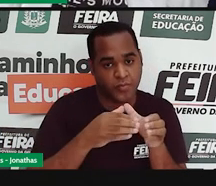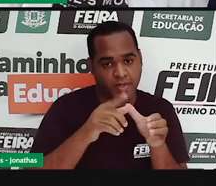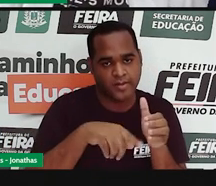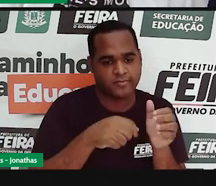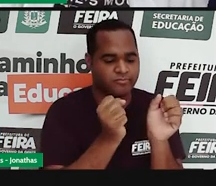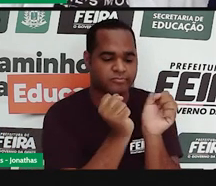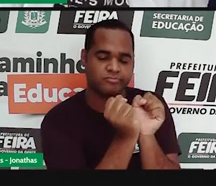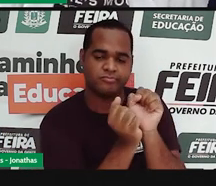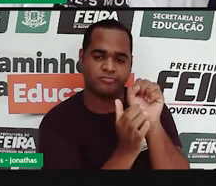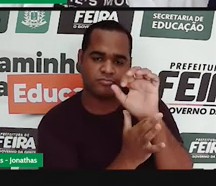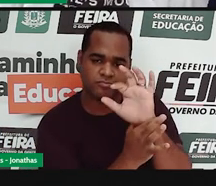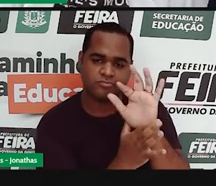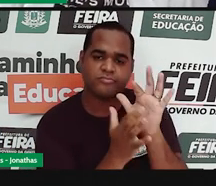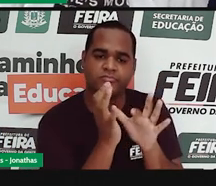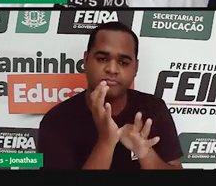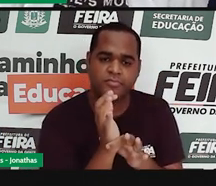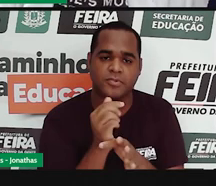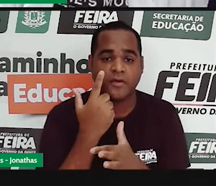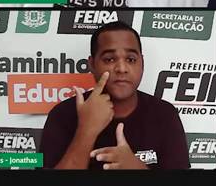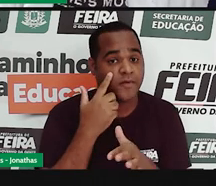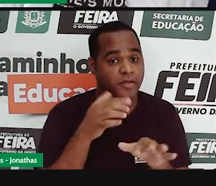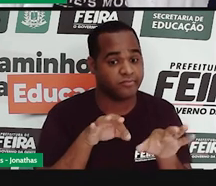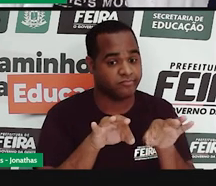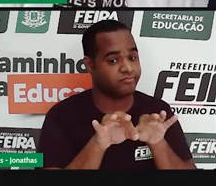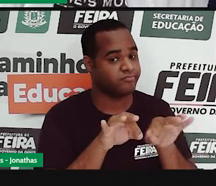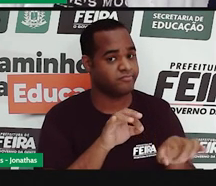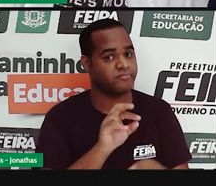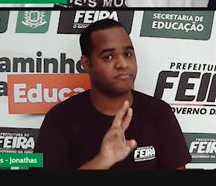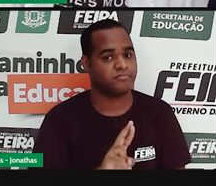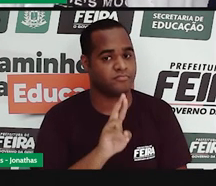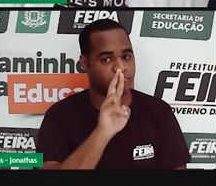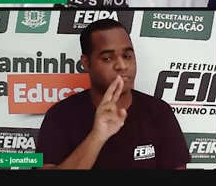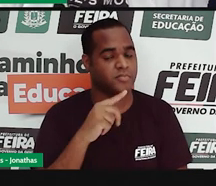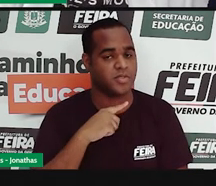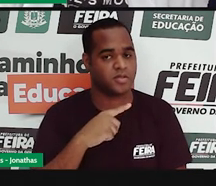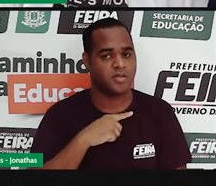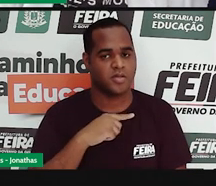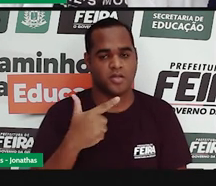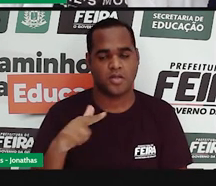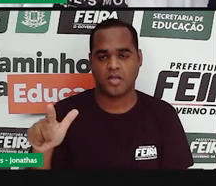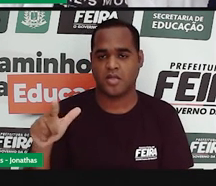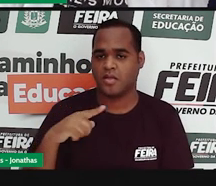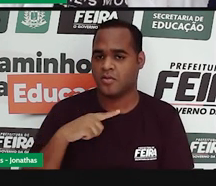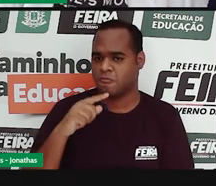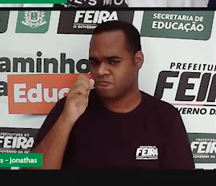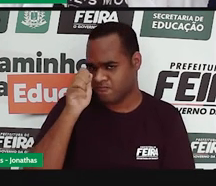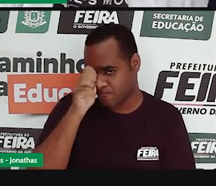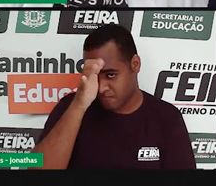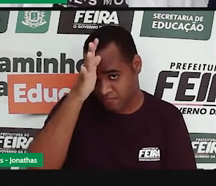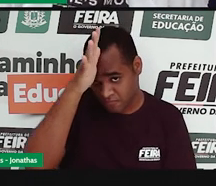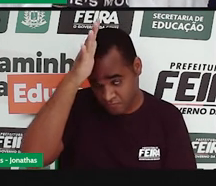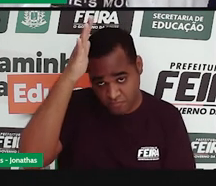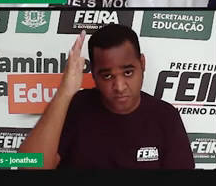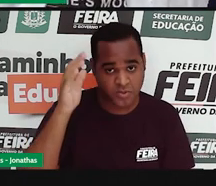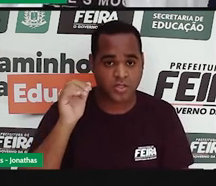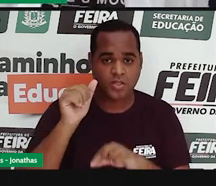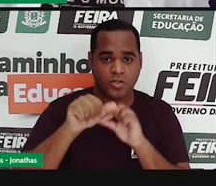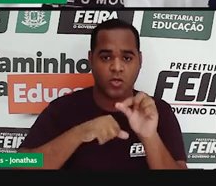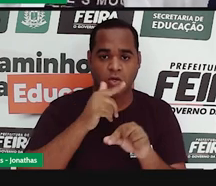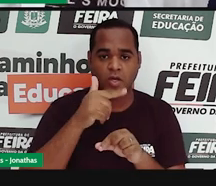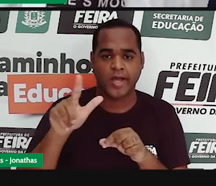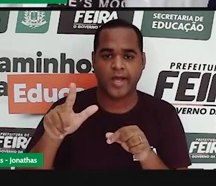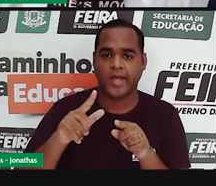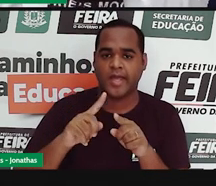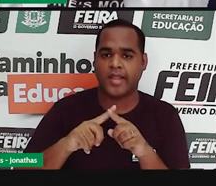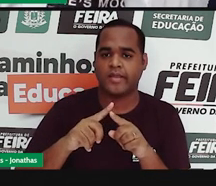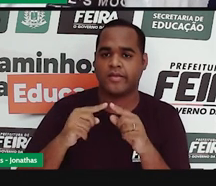escravos resolve, liderado por alguns escravos gladiadores, resolve se levantar e fazer a chamada Revolta